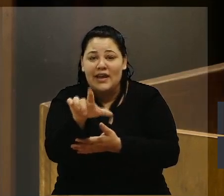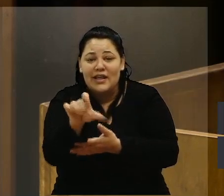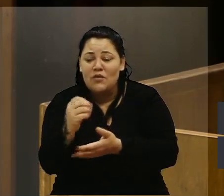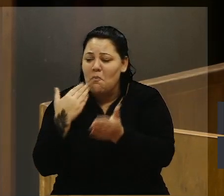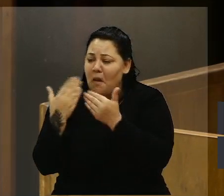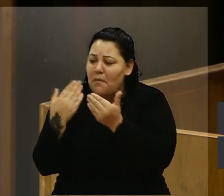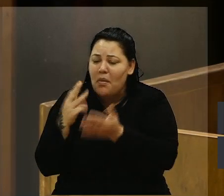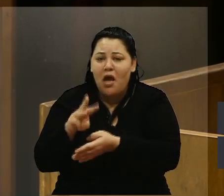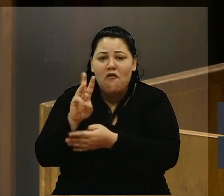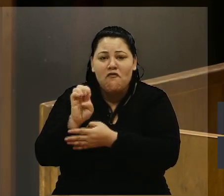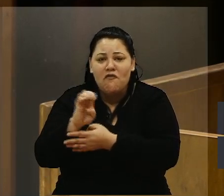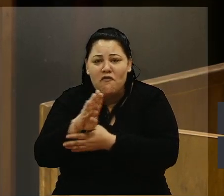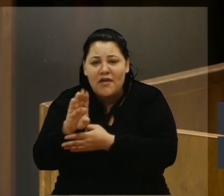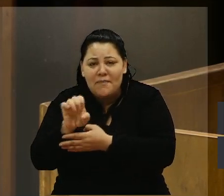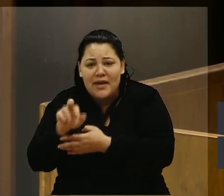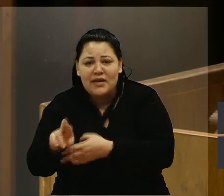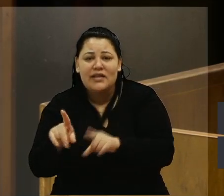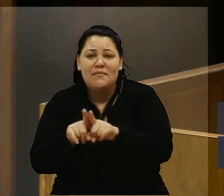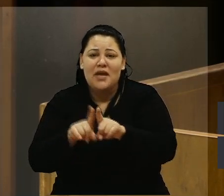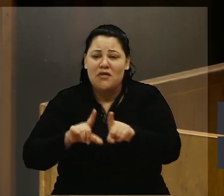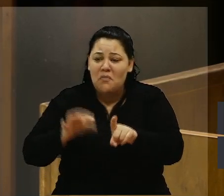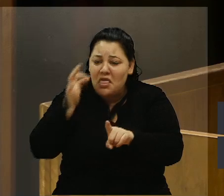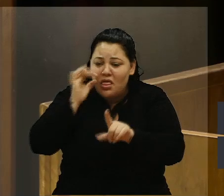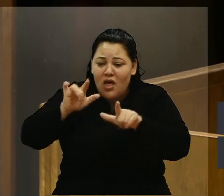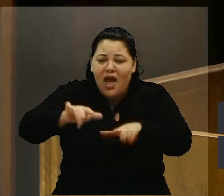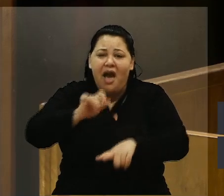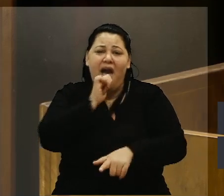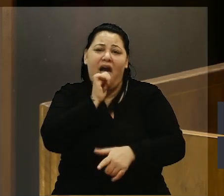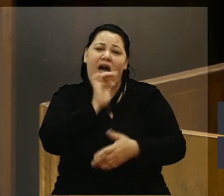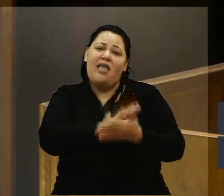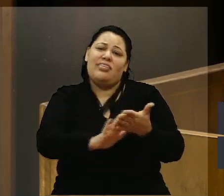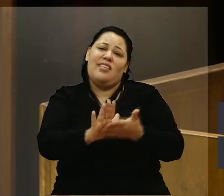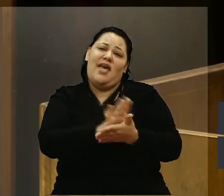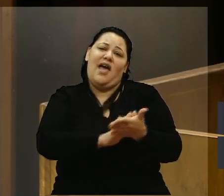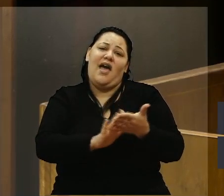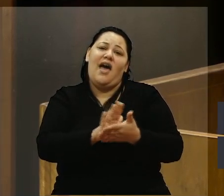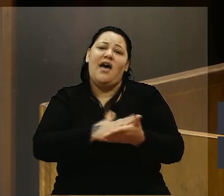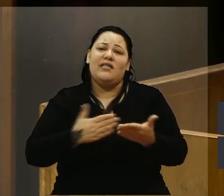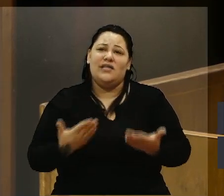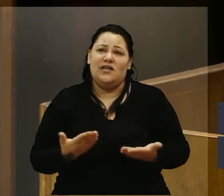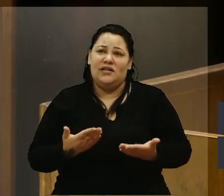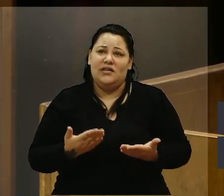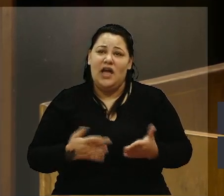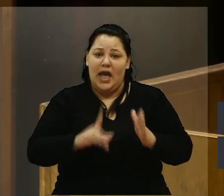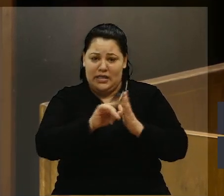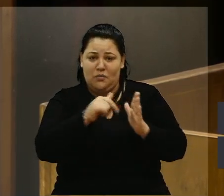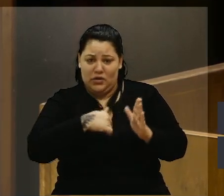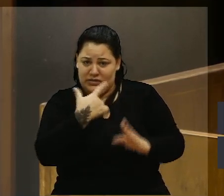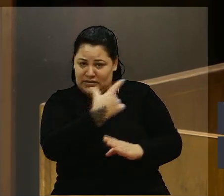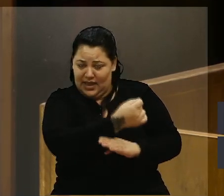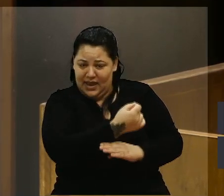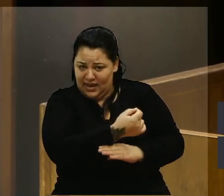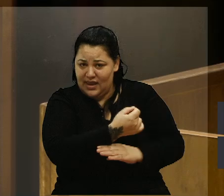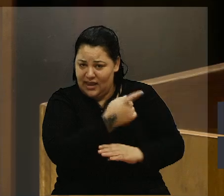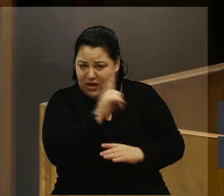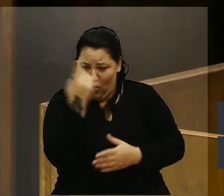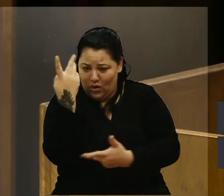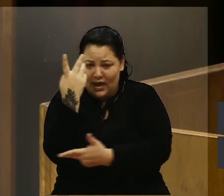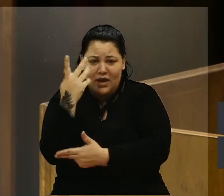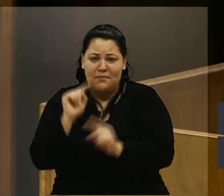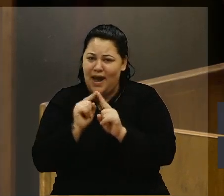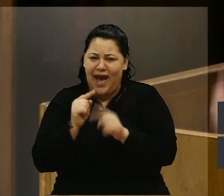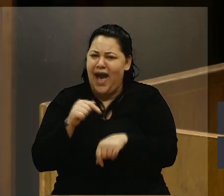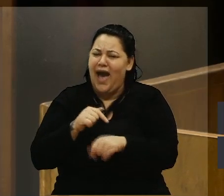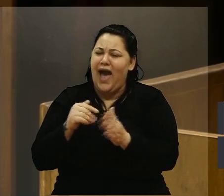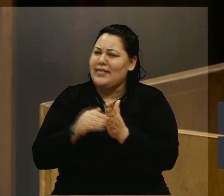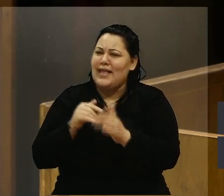estive lá no local, como vocês podem ver, e até hoje não foi feito nada. Talvez foi feito hoje, depois que eu saí, mas até a hora que eu saí para cá não tinha sido feito. Isso aí na